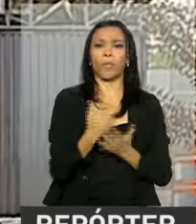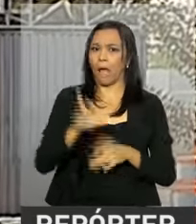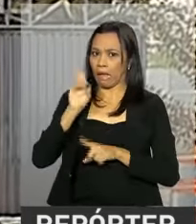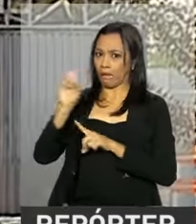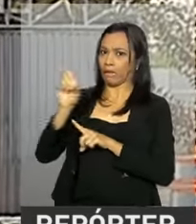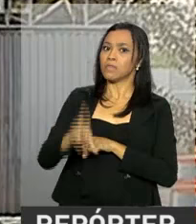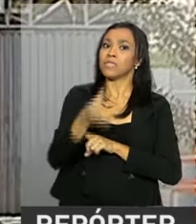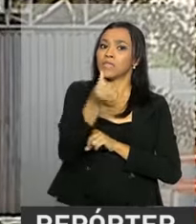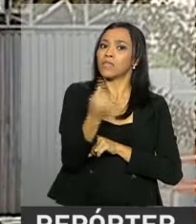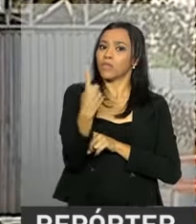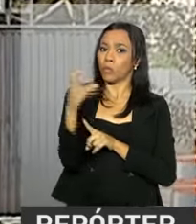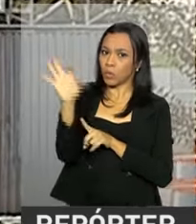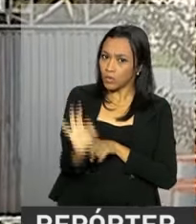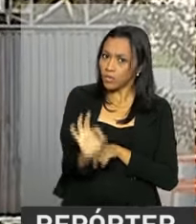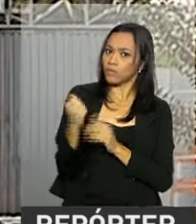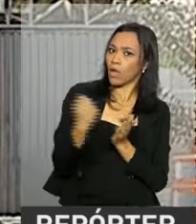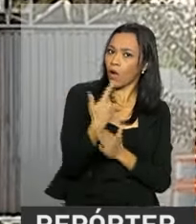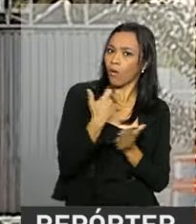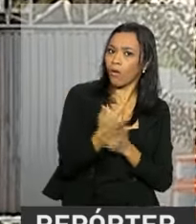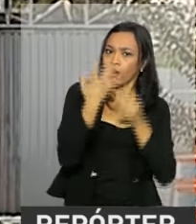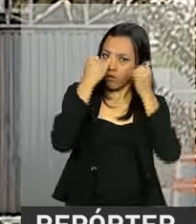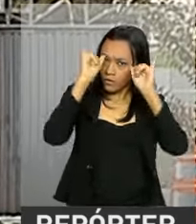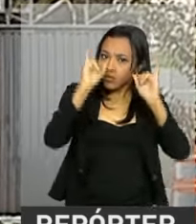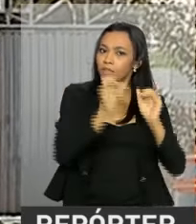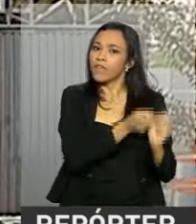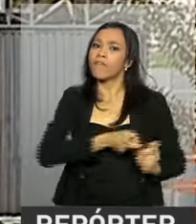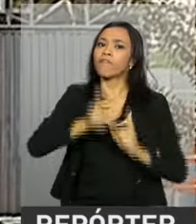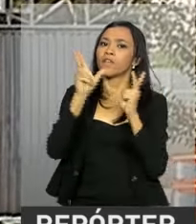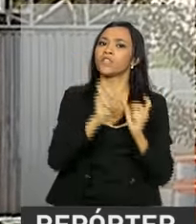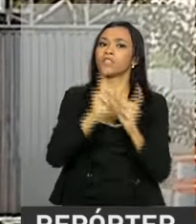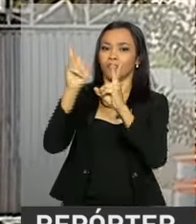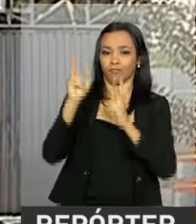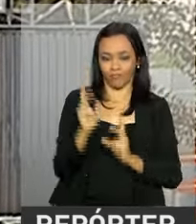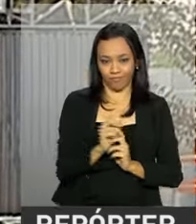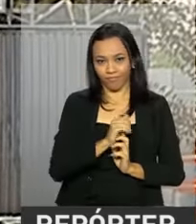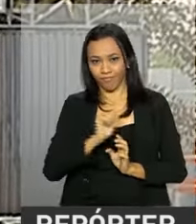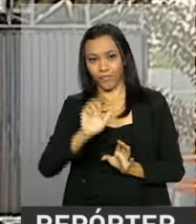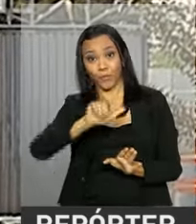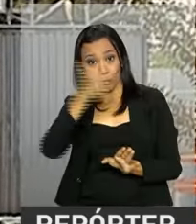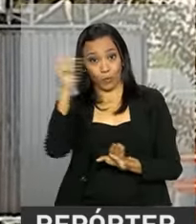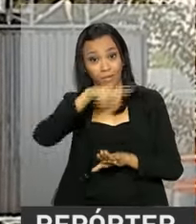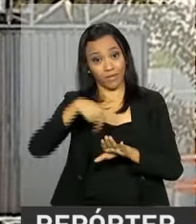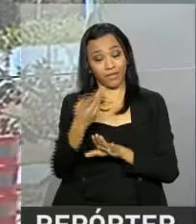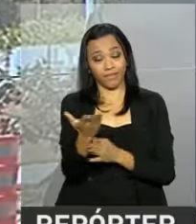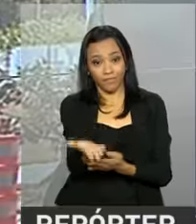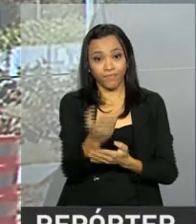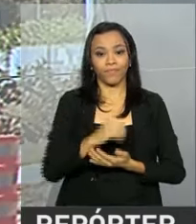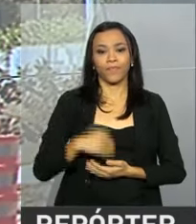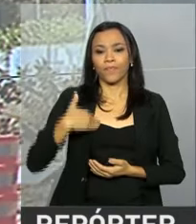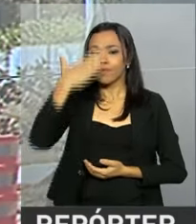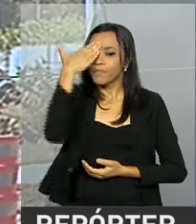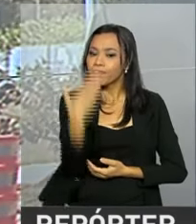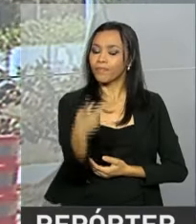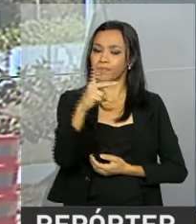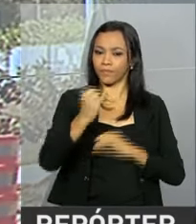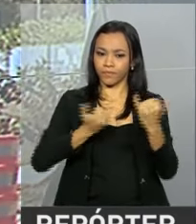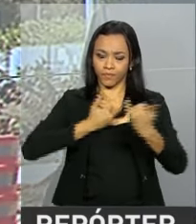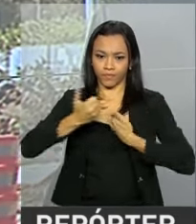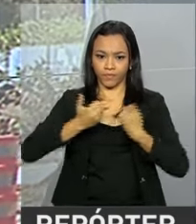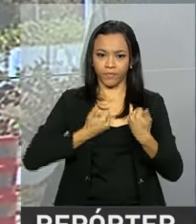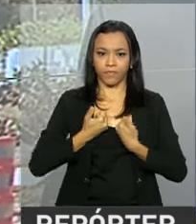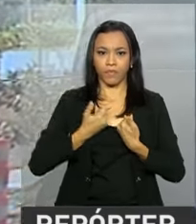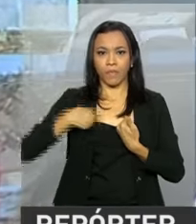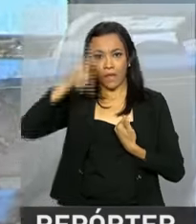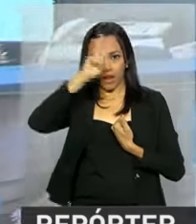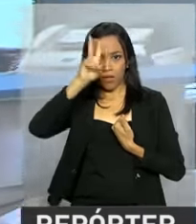61% da compra de bovinos exportados pelo Brasil volto com você Leandro obrigado Nei pelas suas informações